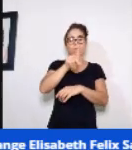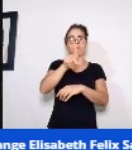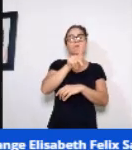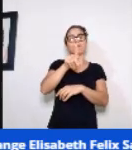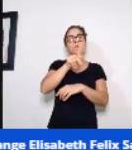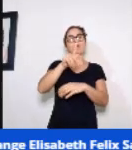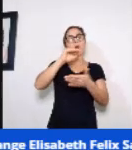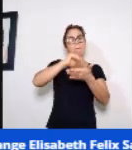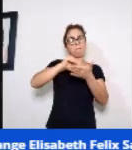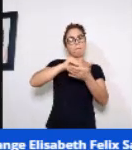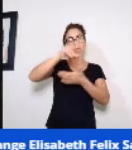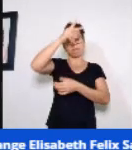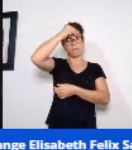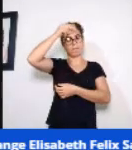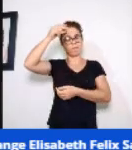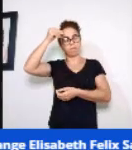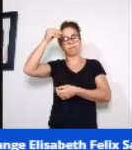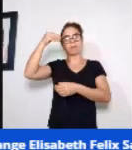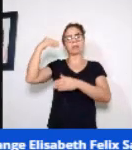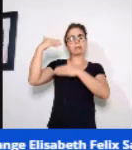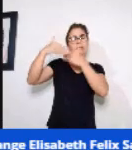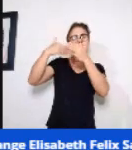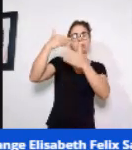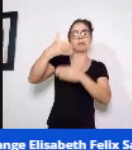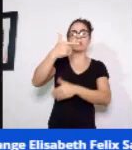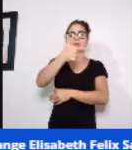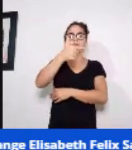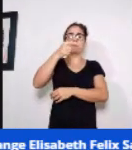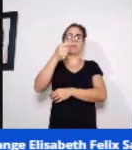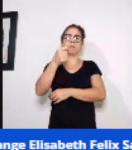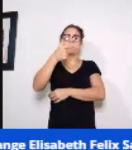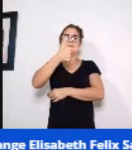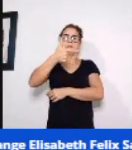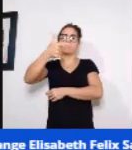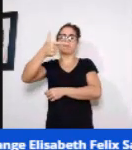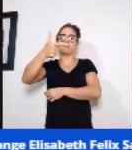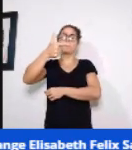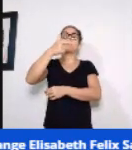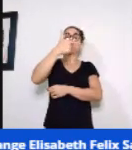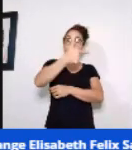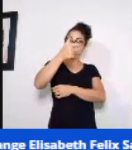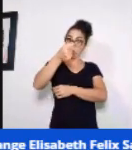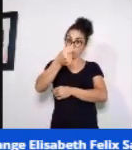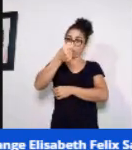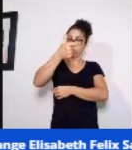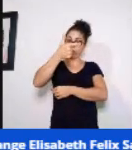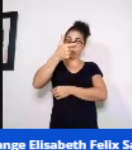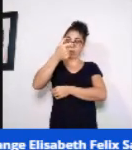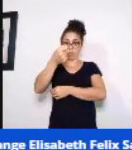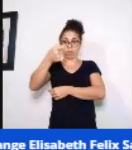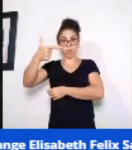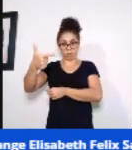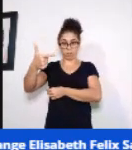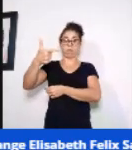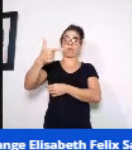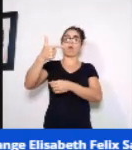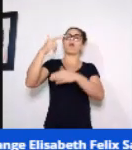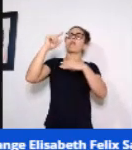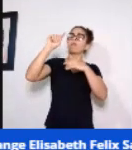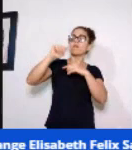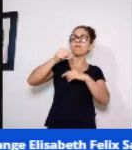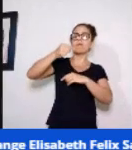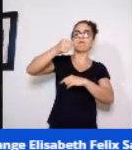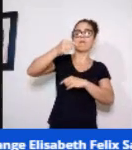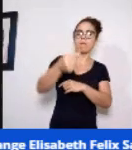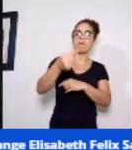2002. Em 2008, passei a trabalhar como apoio pedagógico também na rede. Depois, por